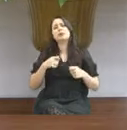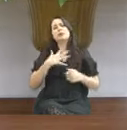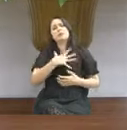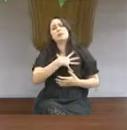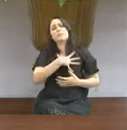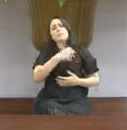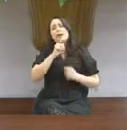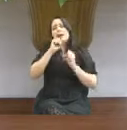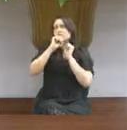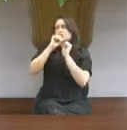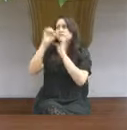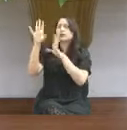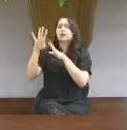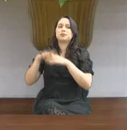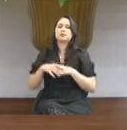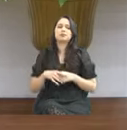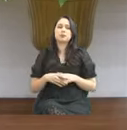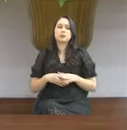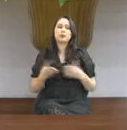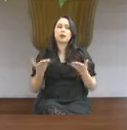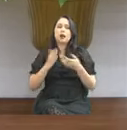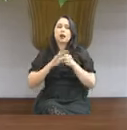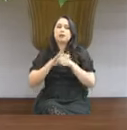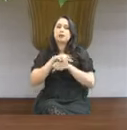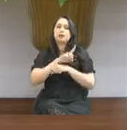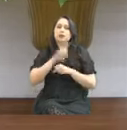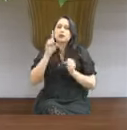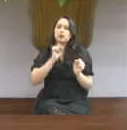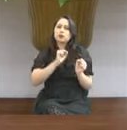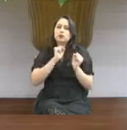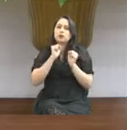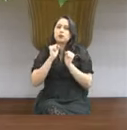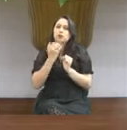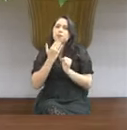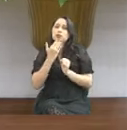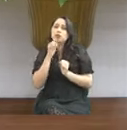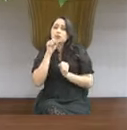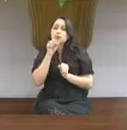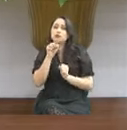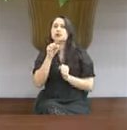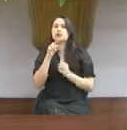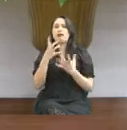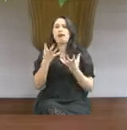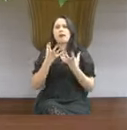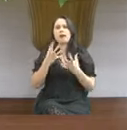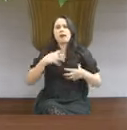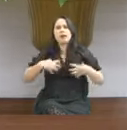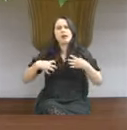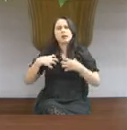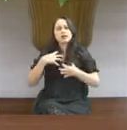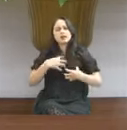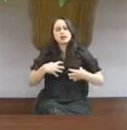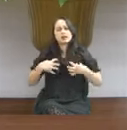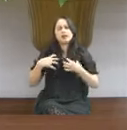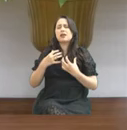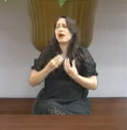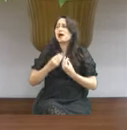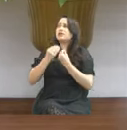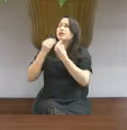aqui essa noite tão poderoso, dizendo: joga para mim. Joga a tua ansiedade.